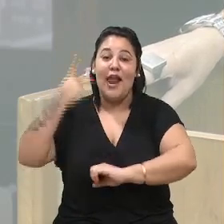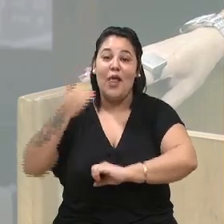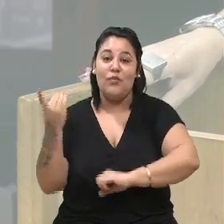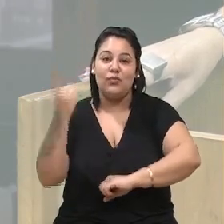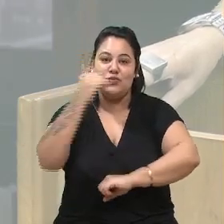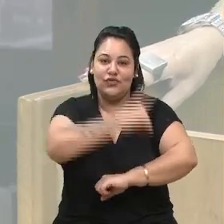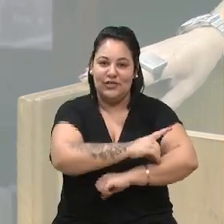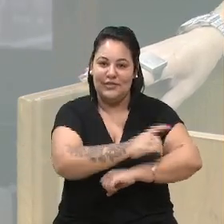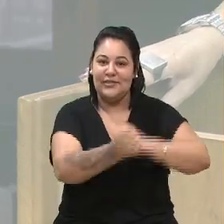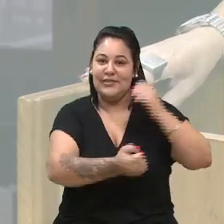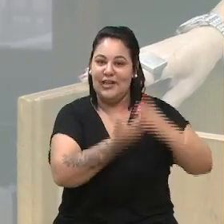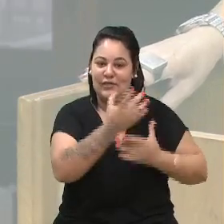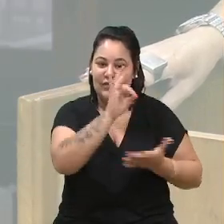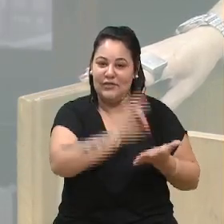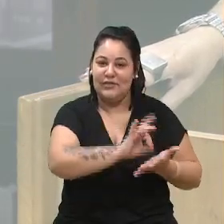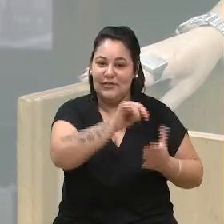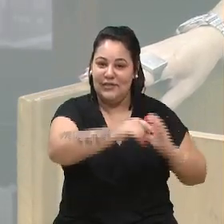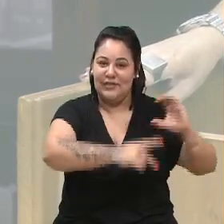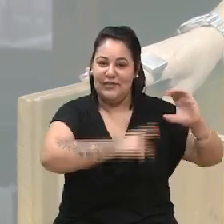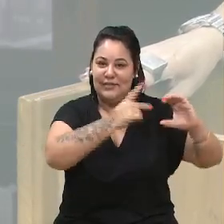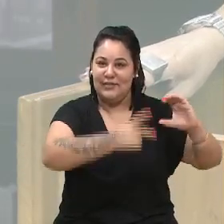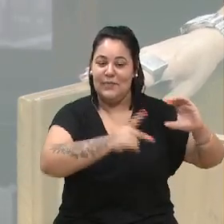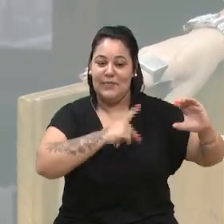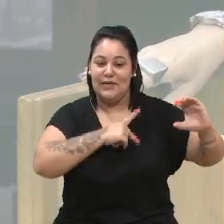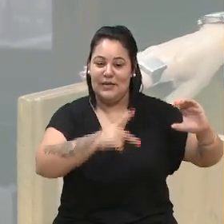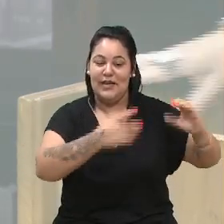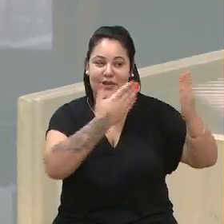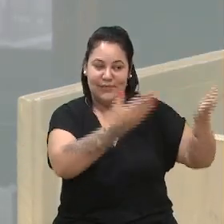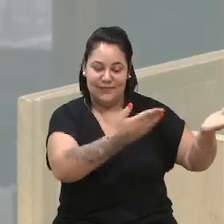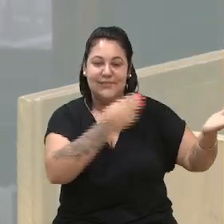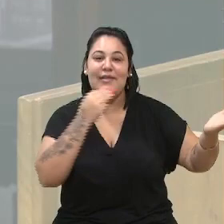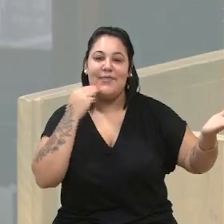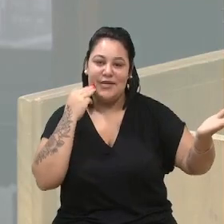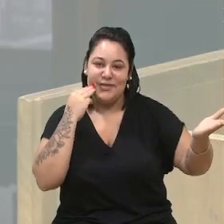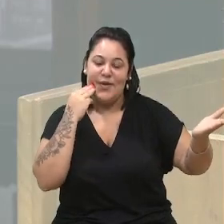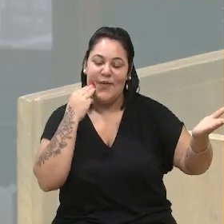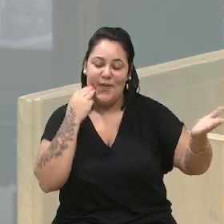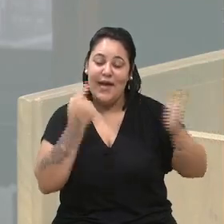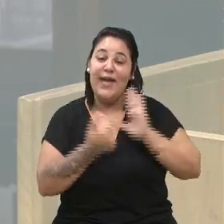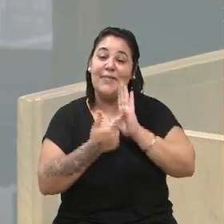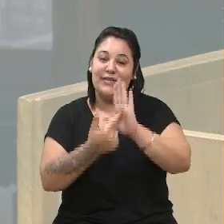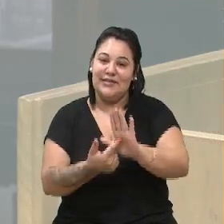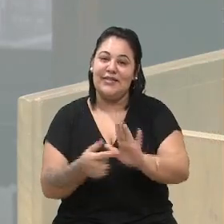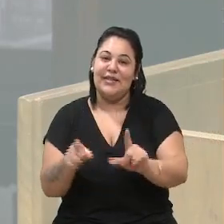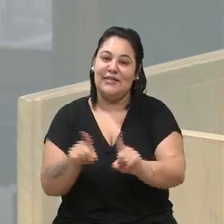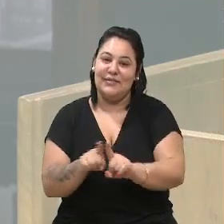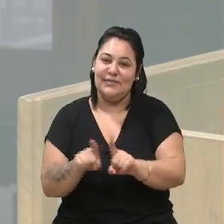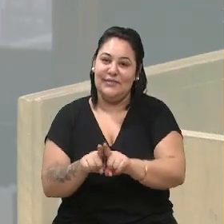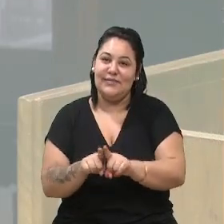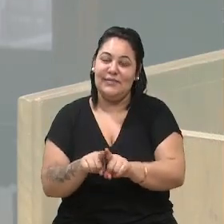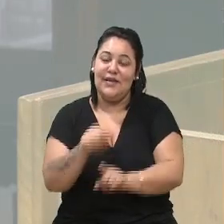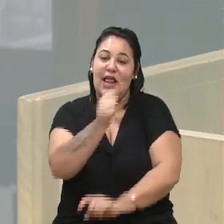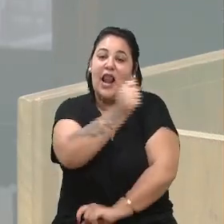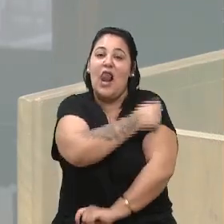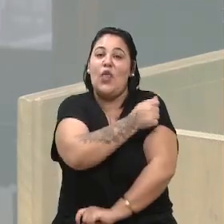casa, presidido, né, pela senhora e apresentado pela aluna